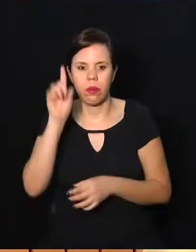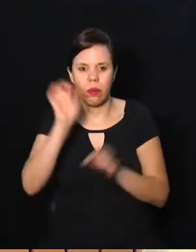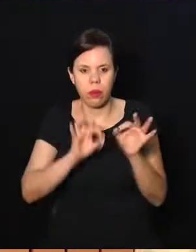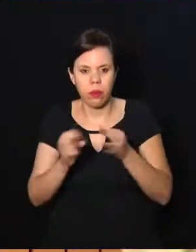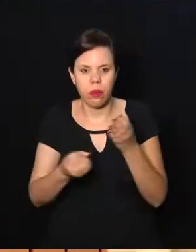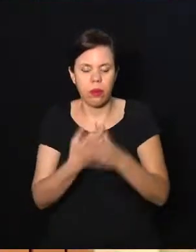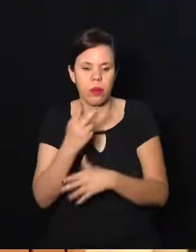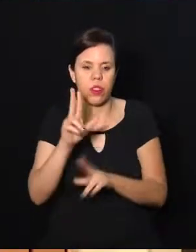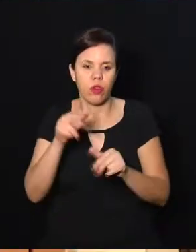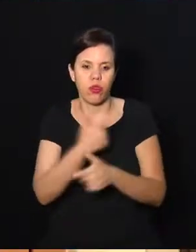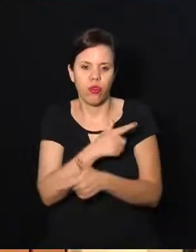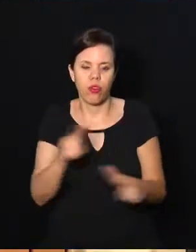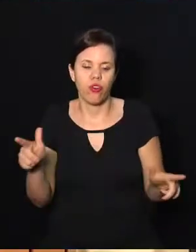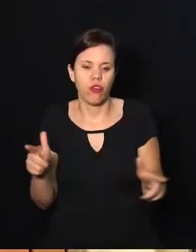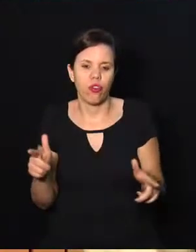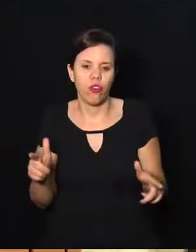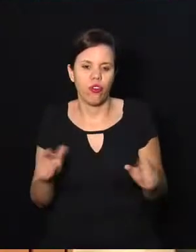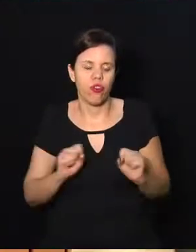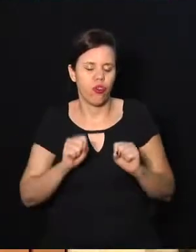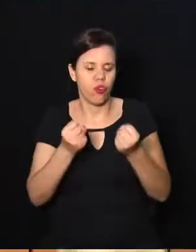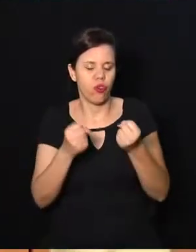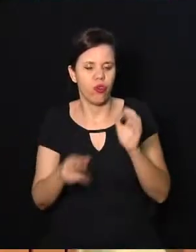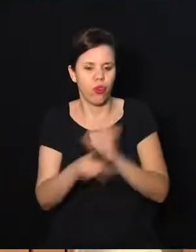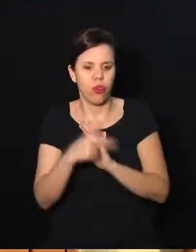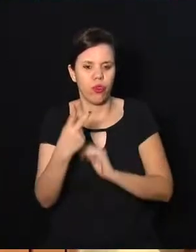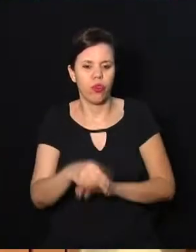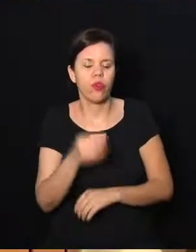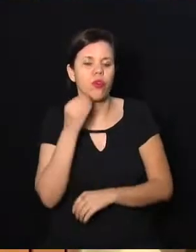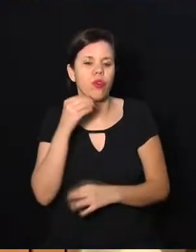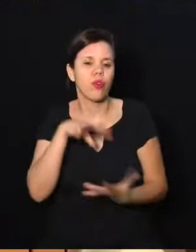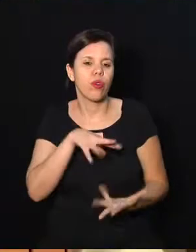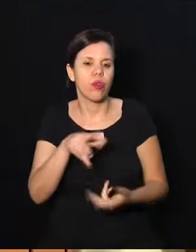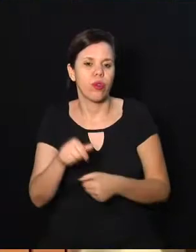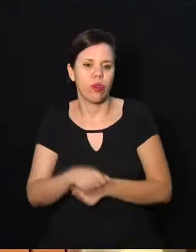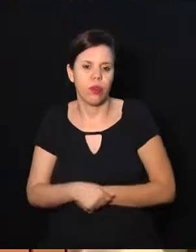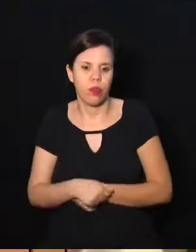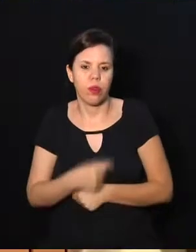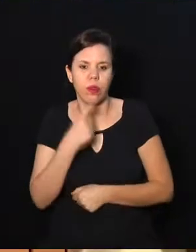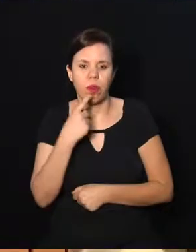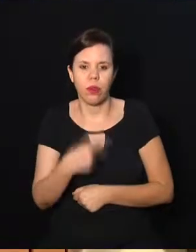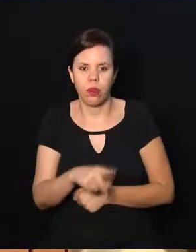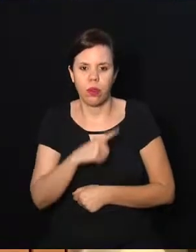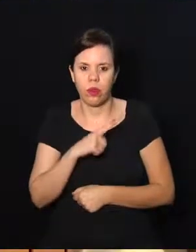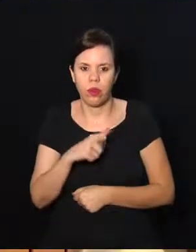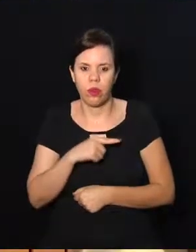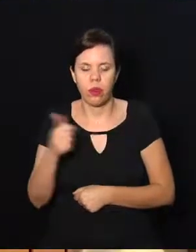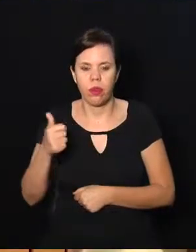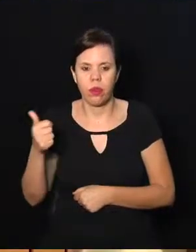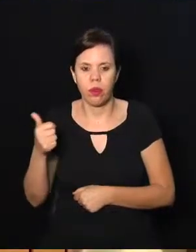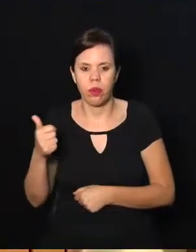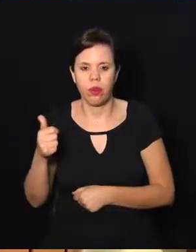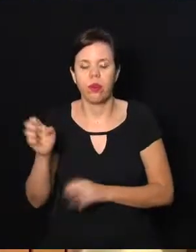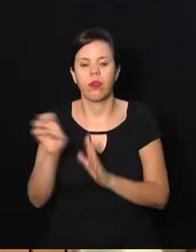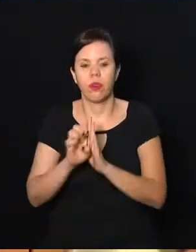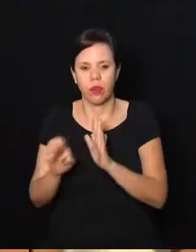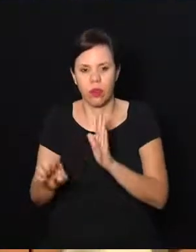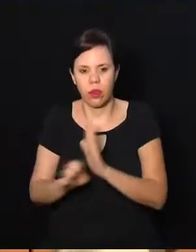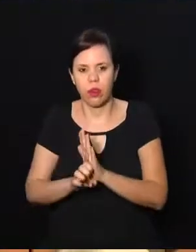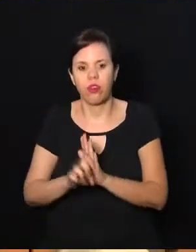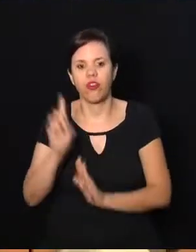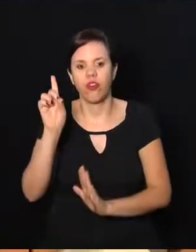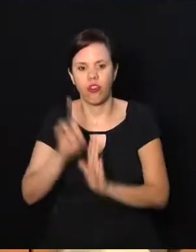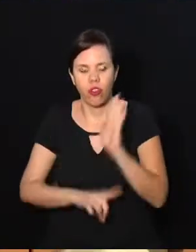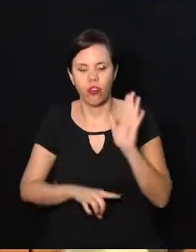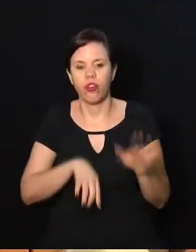jamais tiveram voz nem vez no mundo. E Campinas tem o primeiro Estatuto dos Direitos